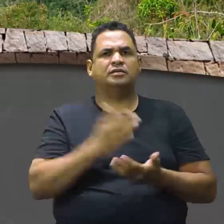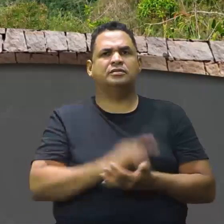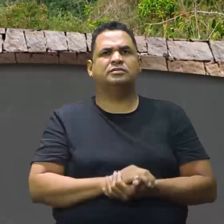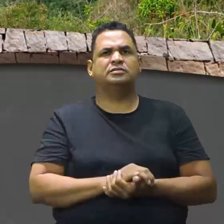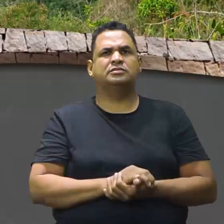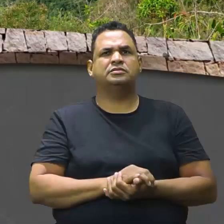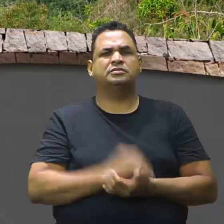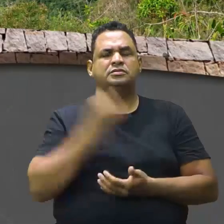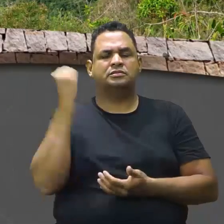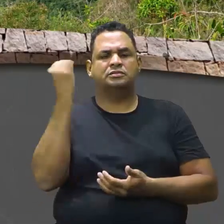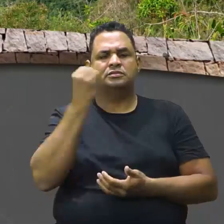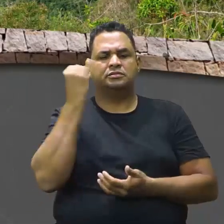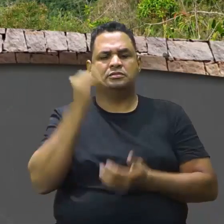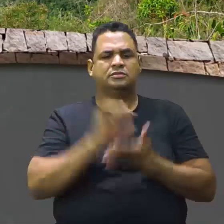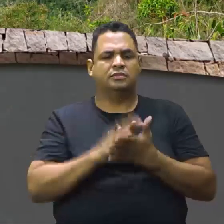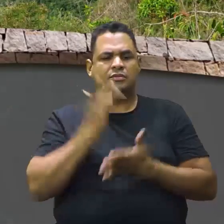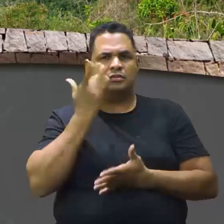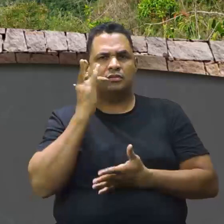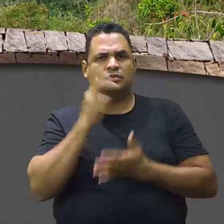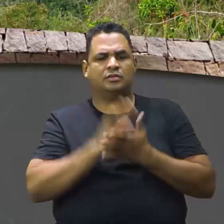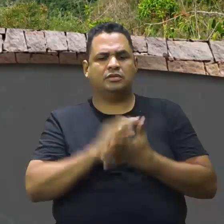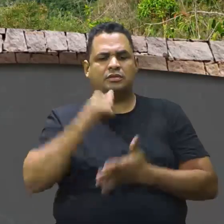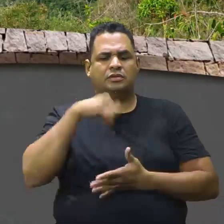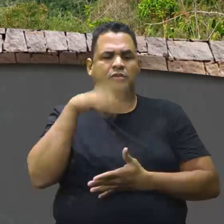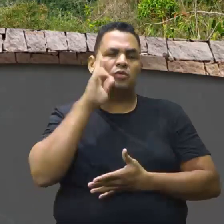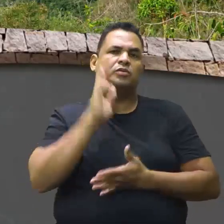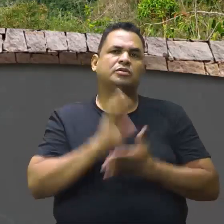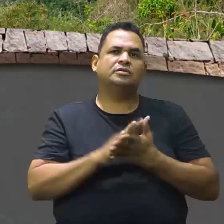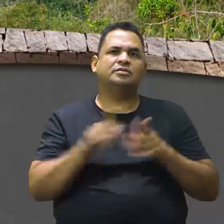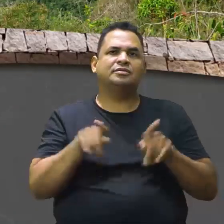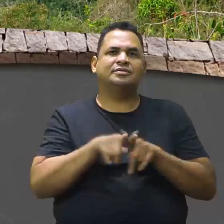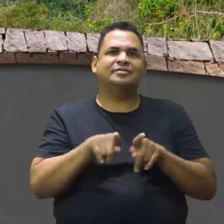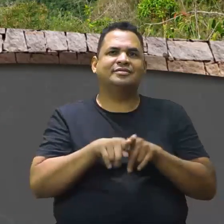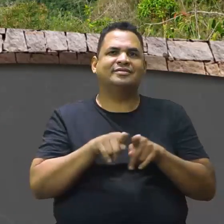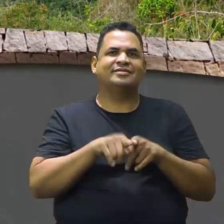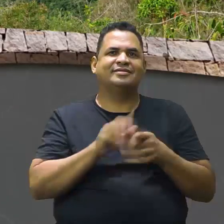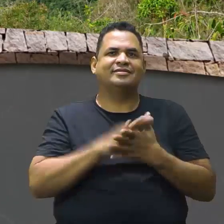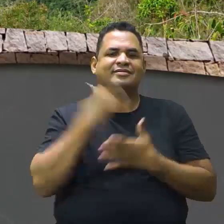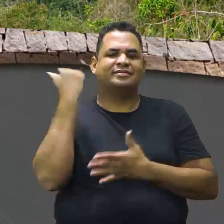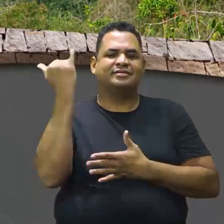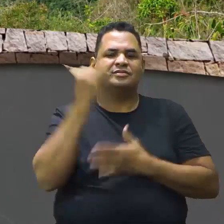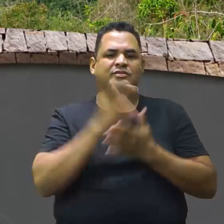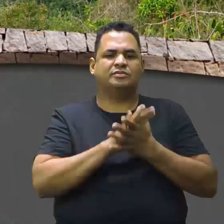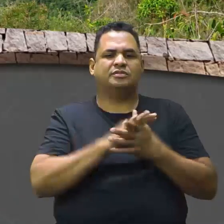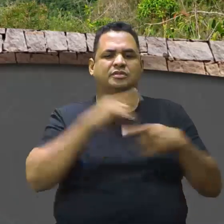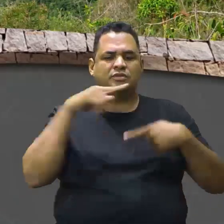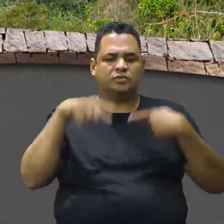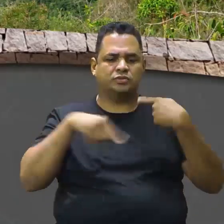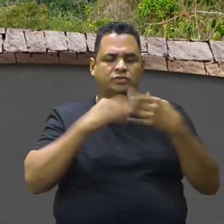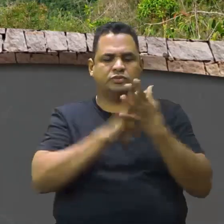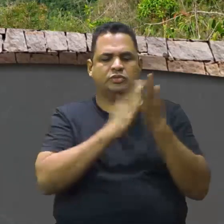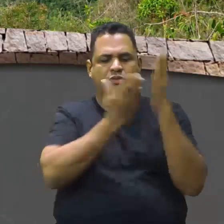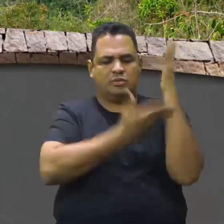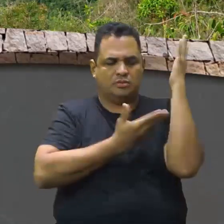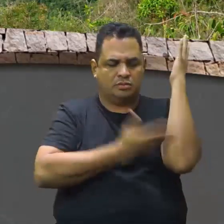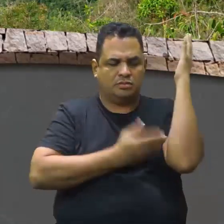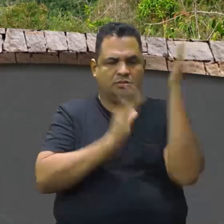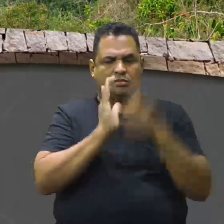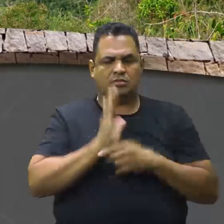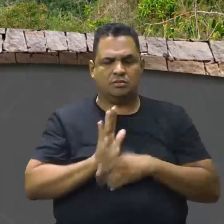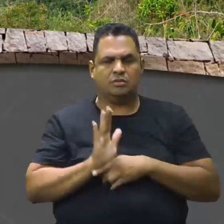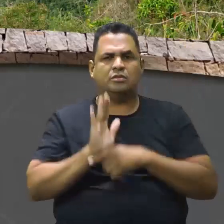Falamos sobre a importância do ouro em Rondônia, falamos da importância do ciclo da borracha também, que contribuiu para